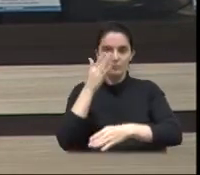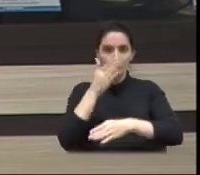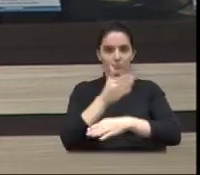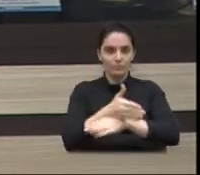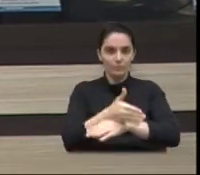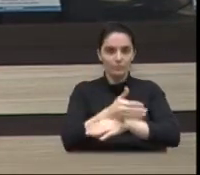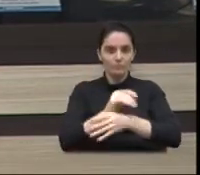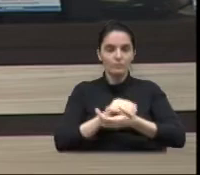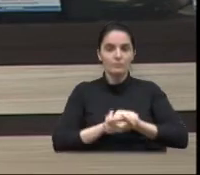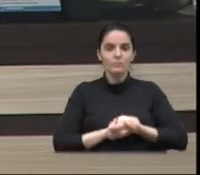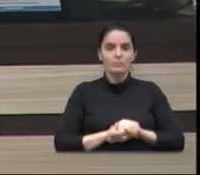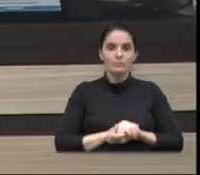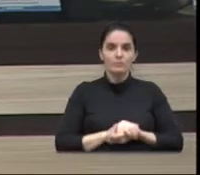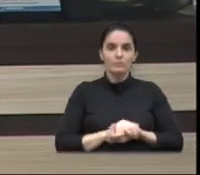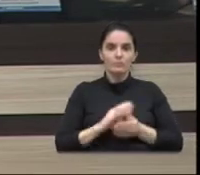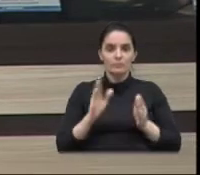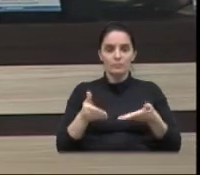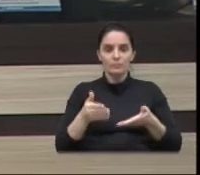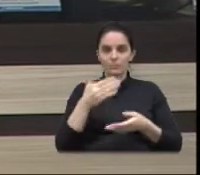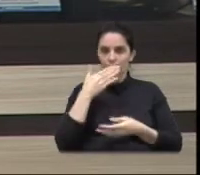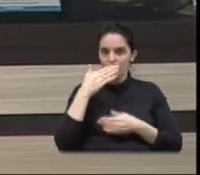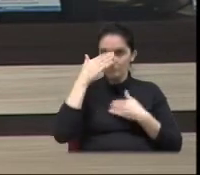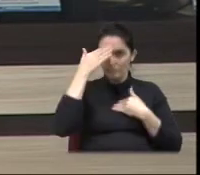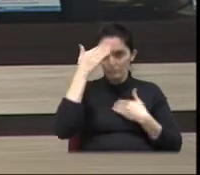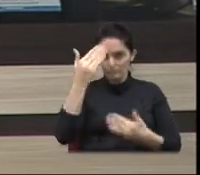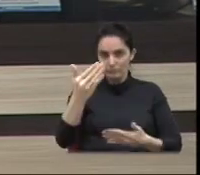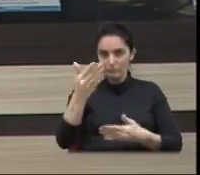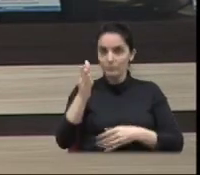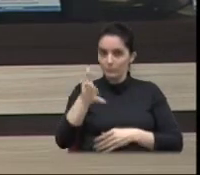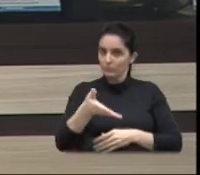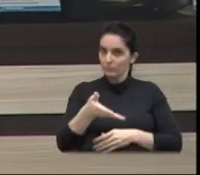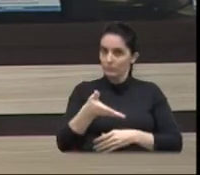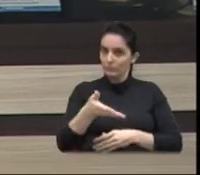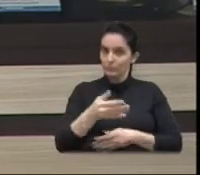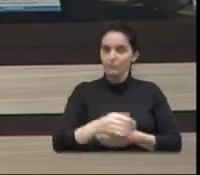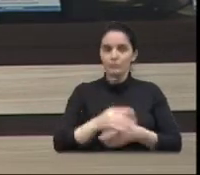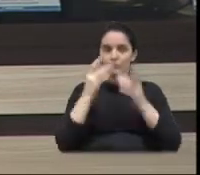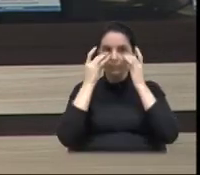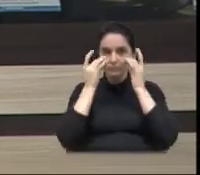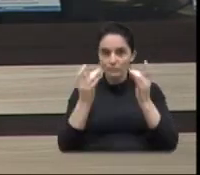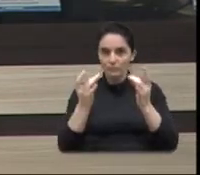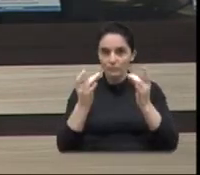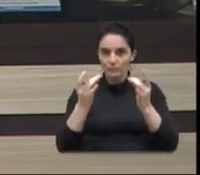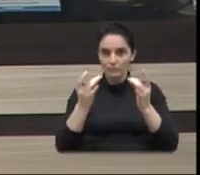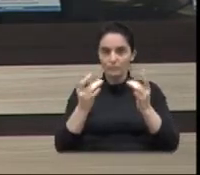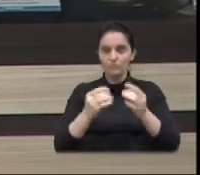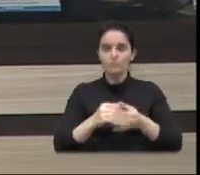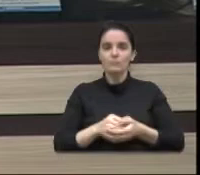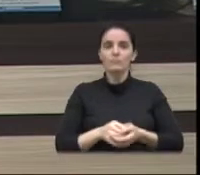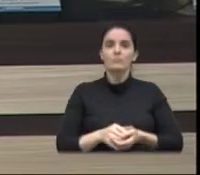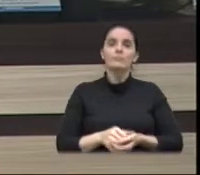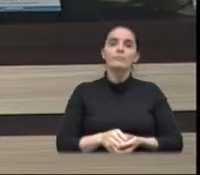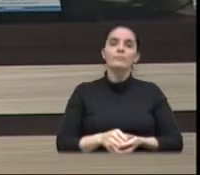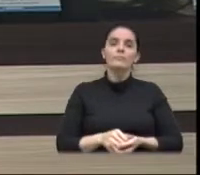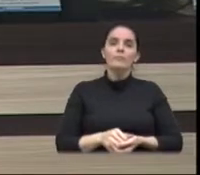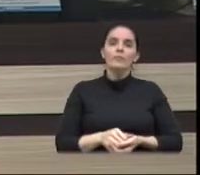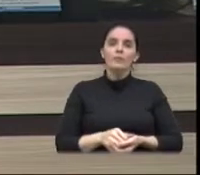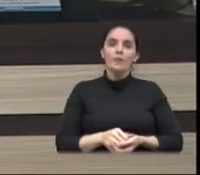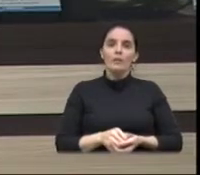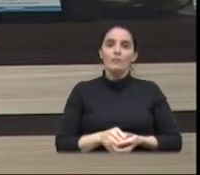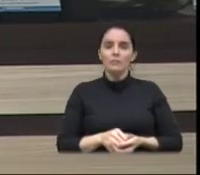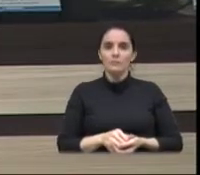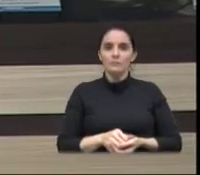que havia para o momento, despedimos-nos agradecendo desde já a atenção e antecipando nossos protestos de elevada estima e